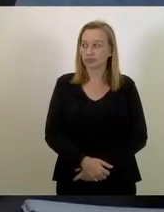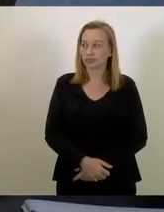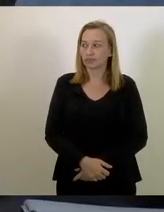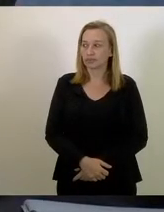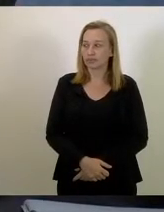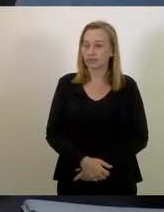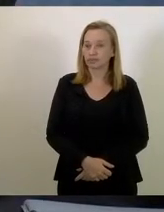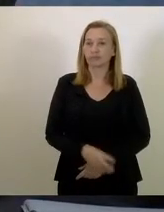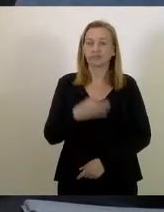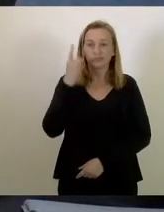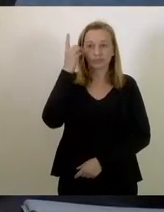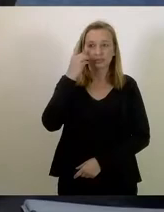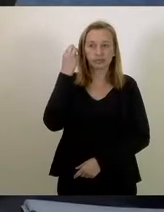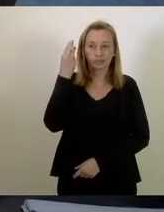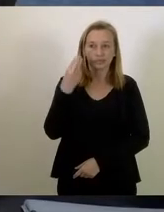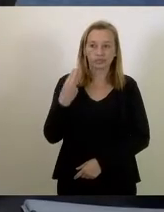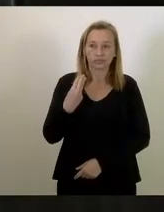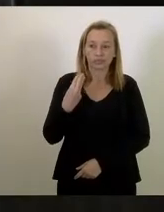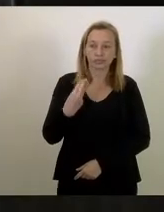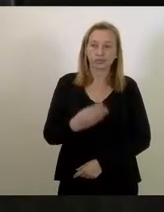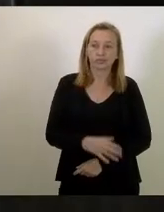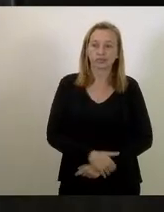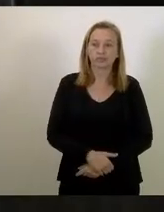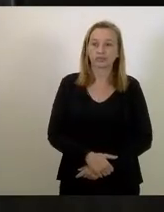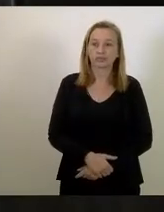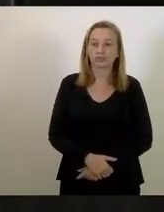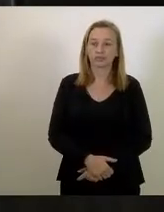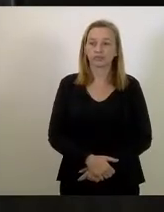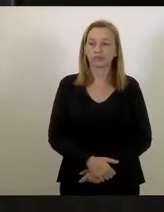deputada Mônica Francisco para emitir parecer